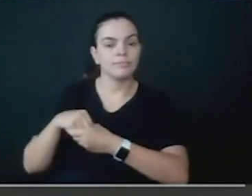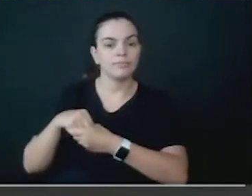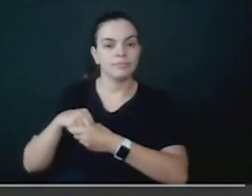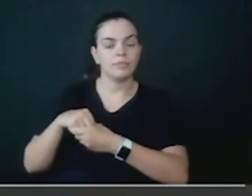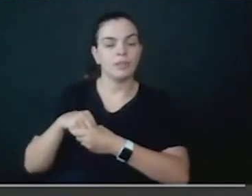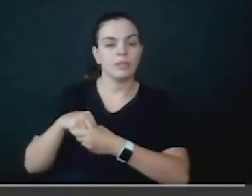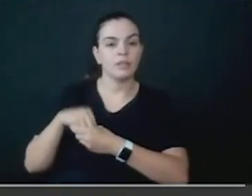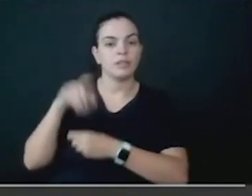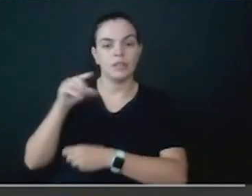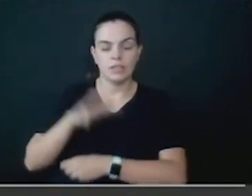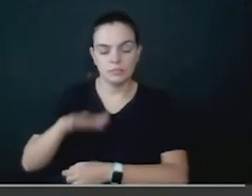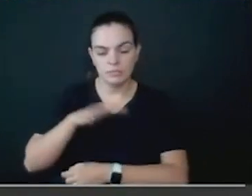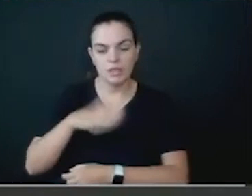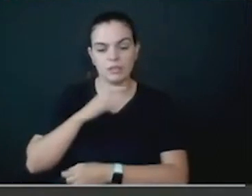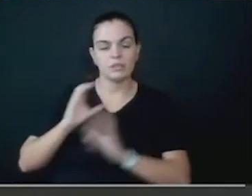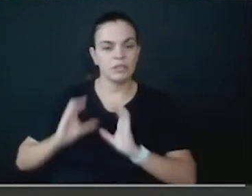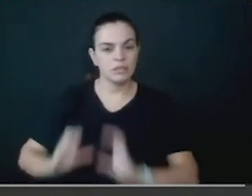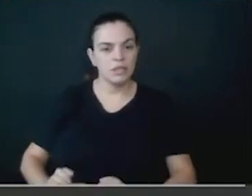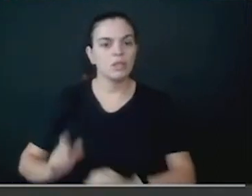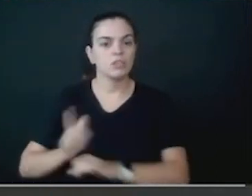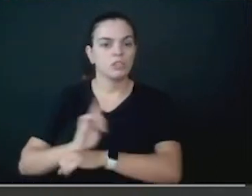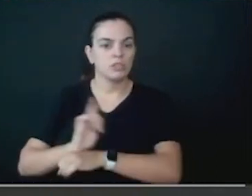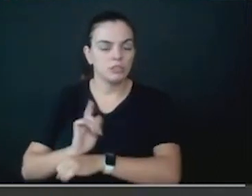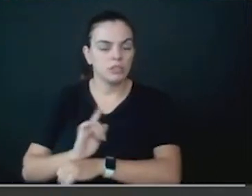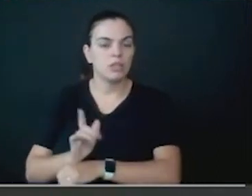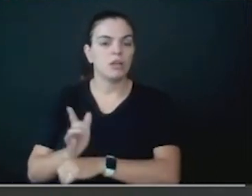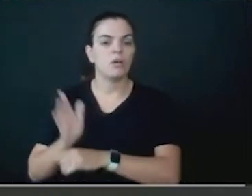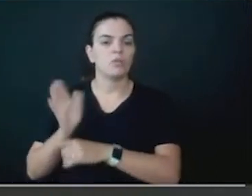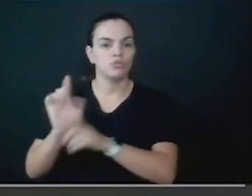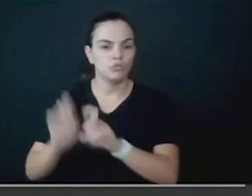cidadão, sistema de gestão, domicílio eletrônico, portal de serviços de finanças.